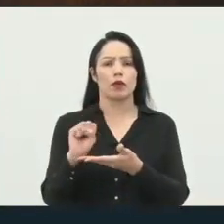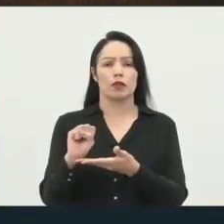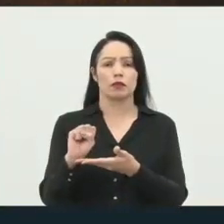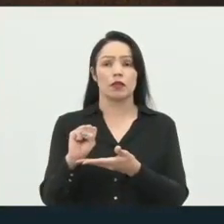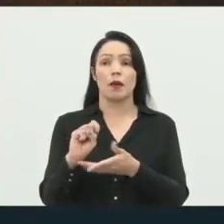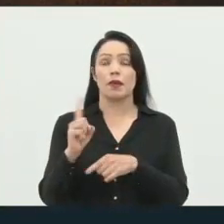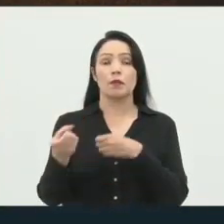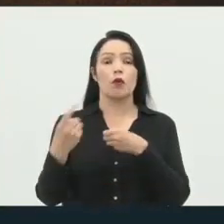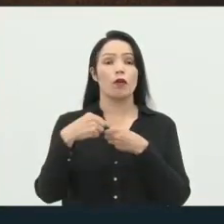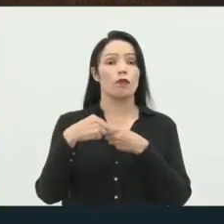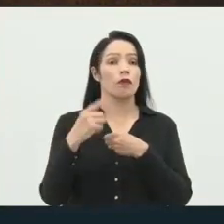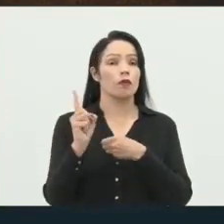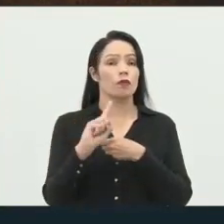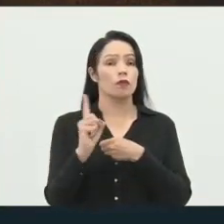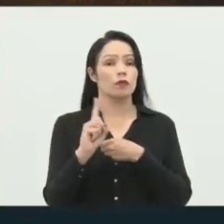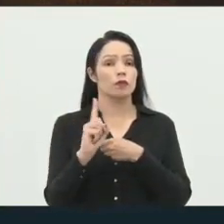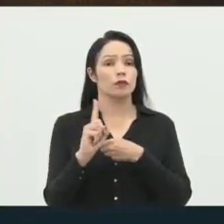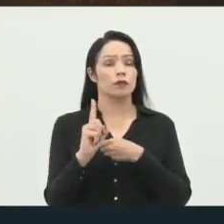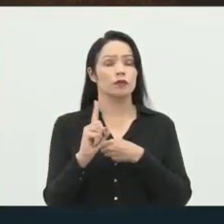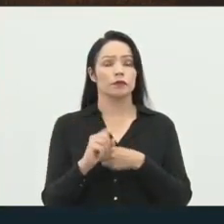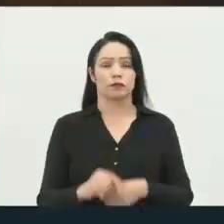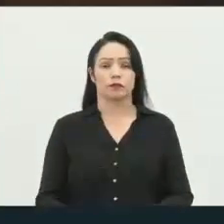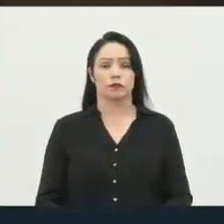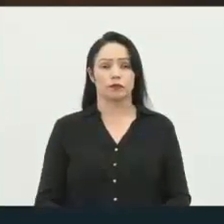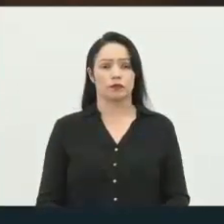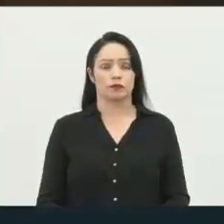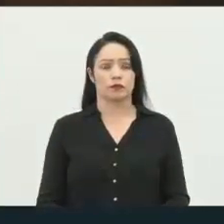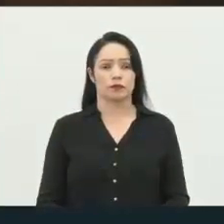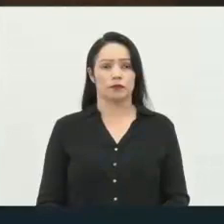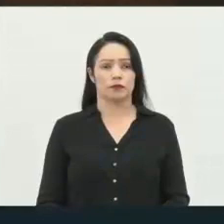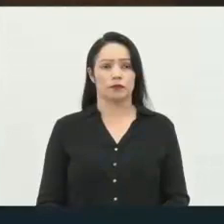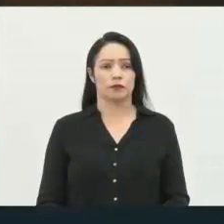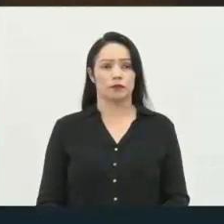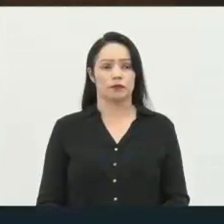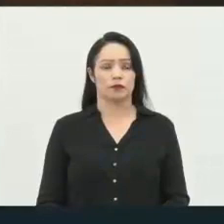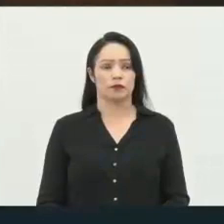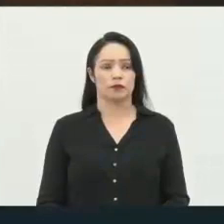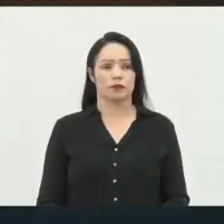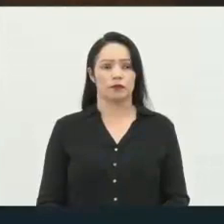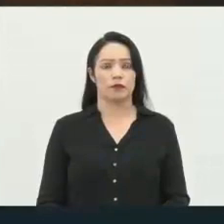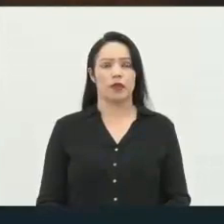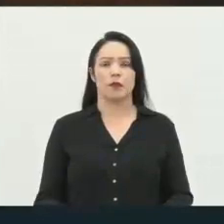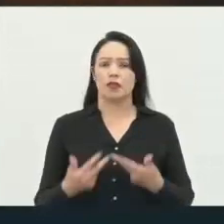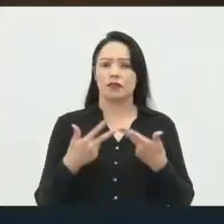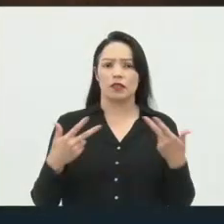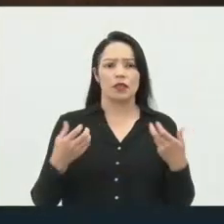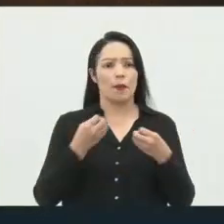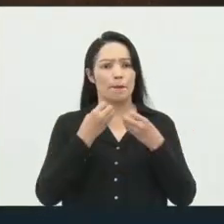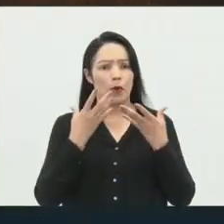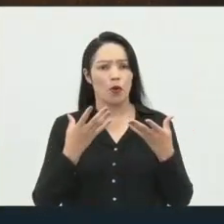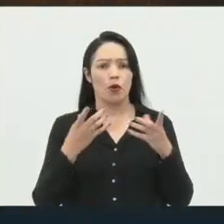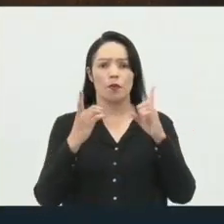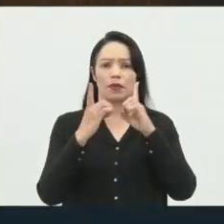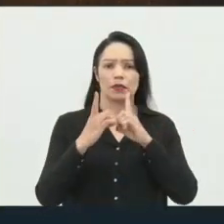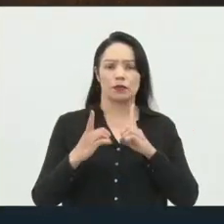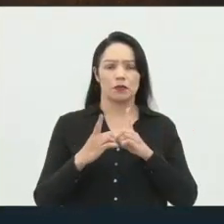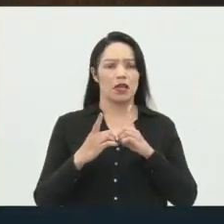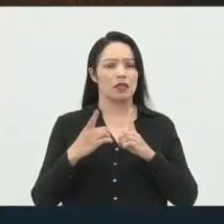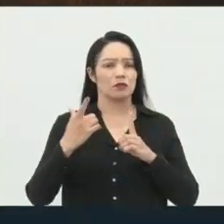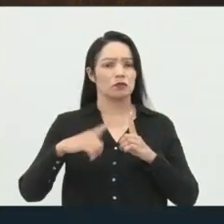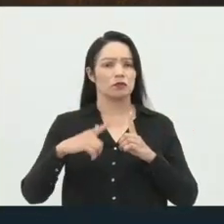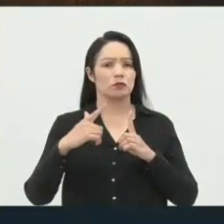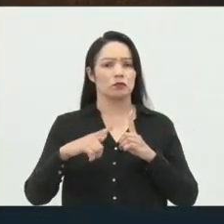isso não é devolvido na canalizado para o para benfeitorias pro atendimento de toda toda a nossa